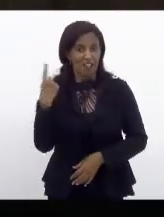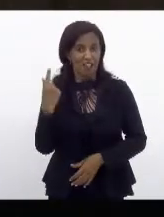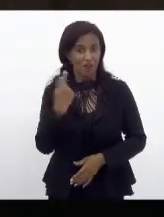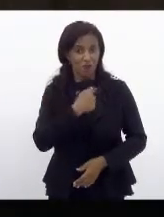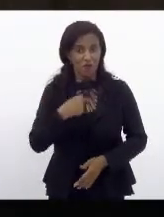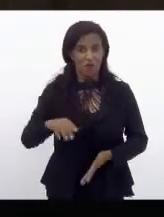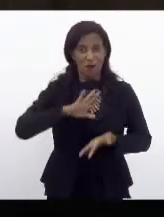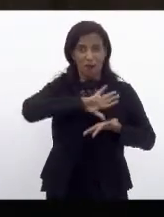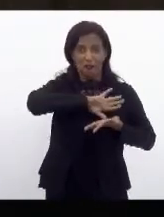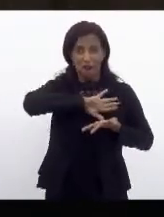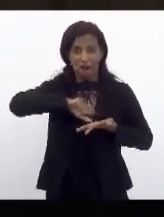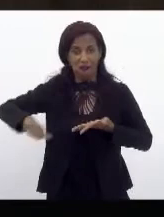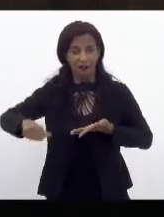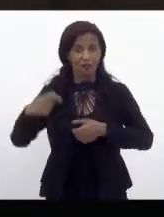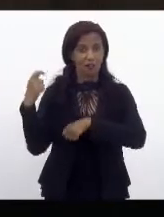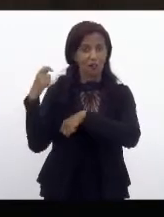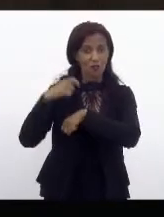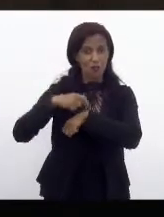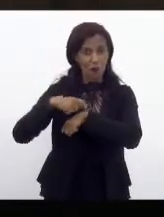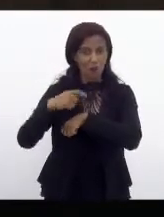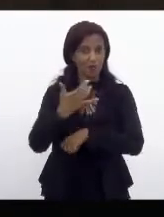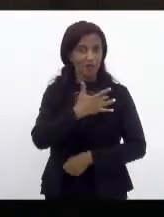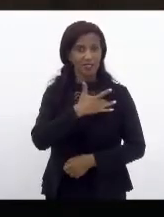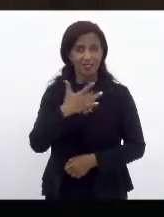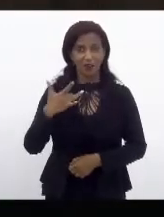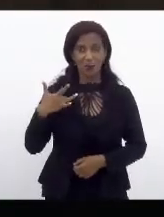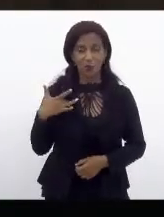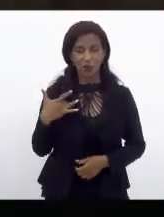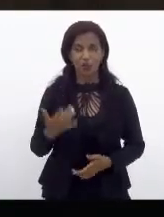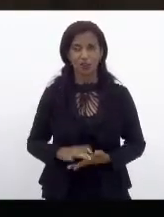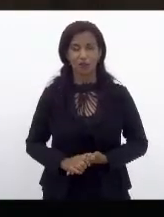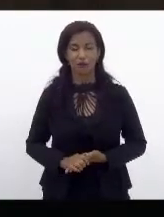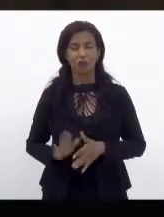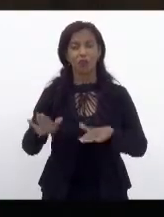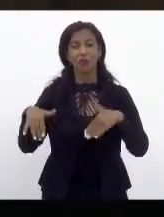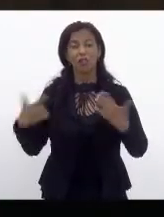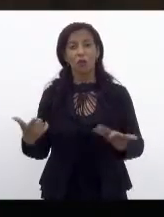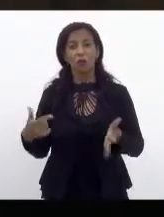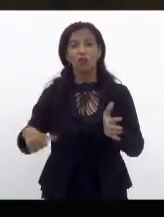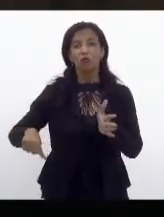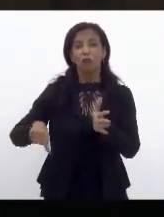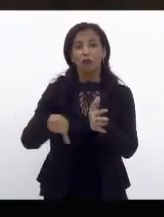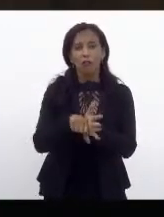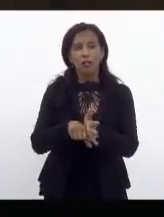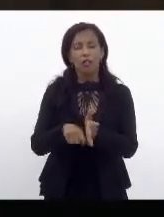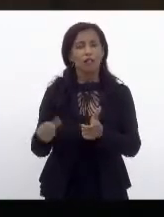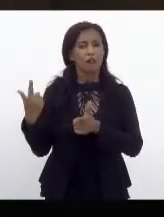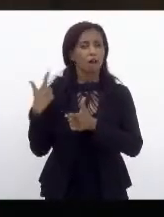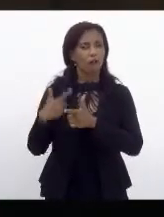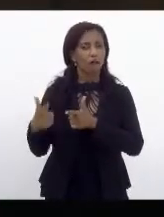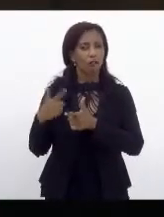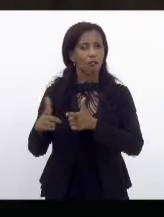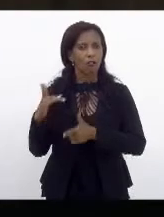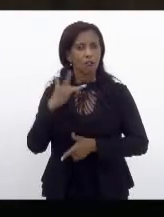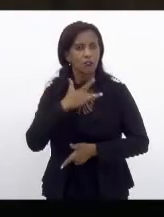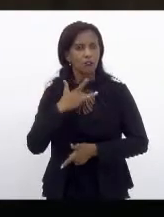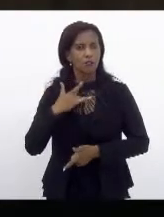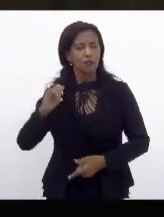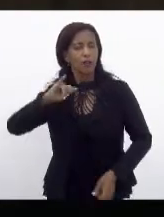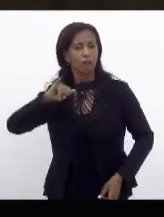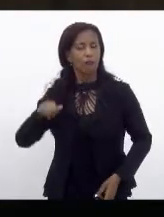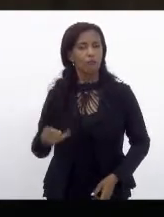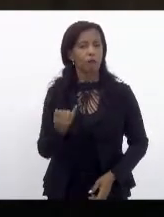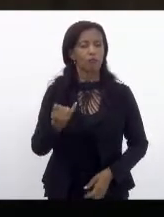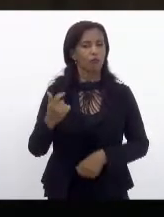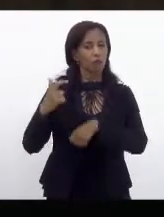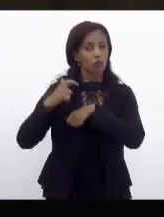que roubou no momento da saúde, quando numa crise sanitária aproveitou